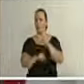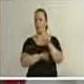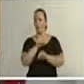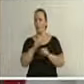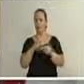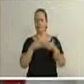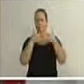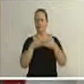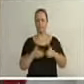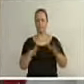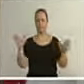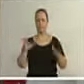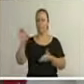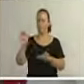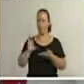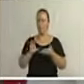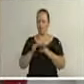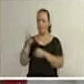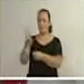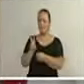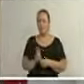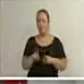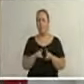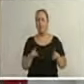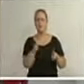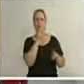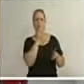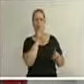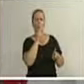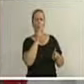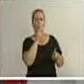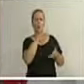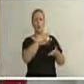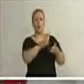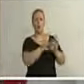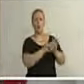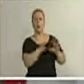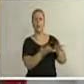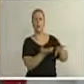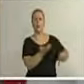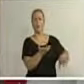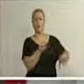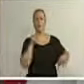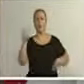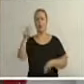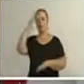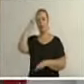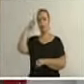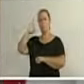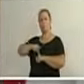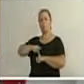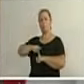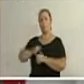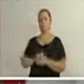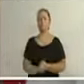de créditos suplementares por decreto presidencial sem autorização do Congresso Nacional. 2. Contratação